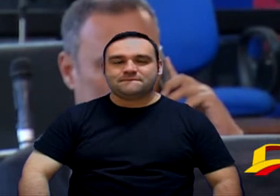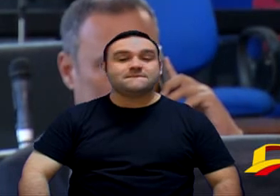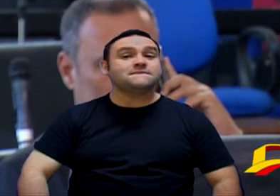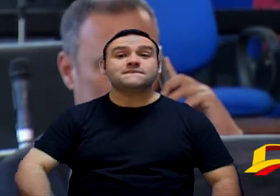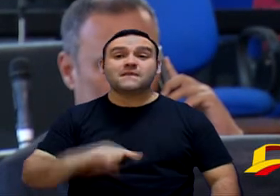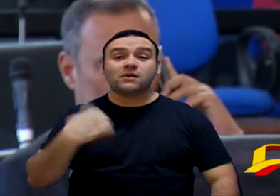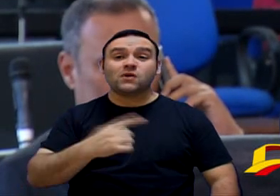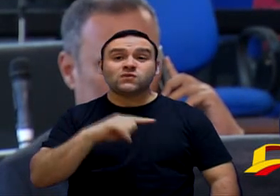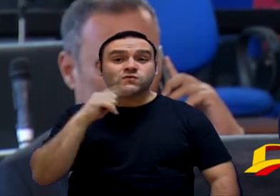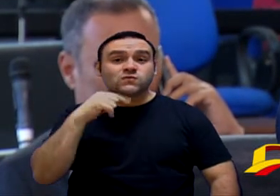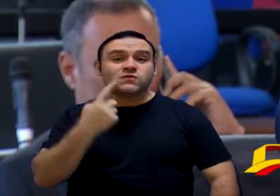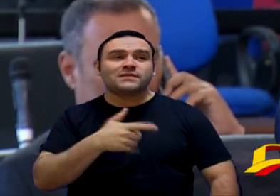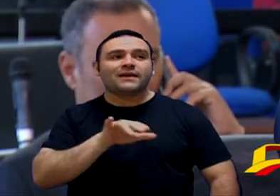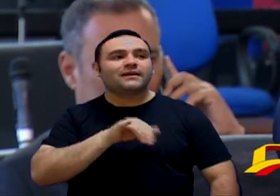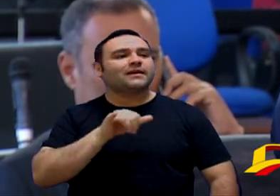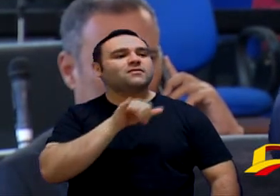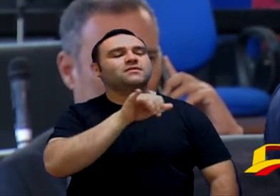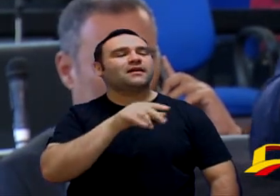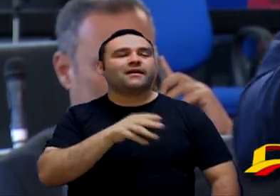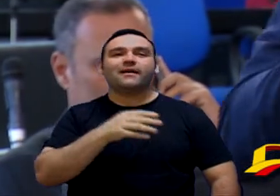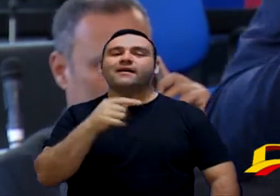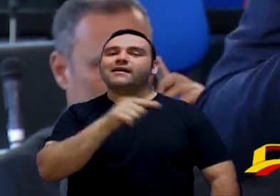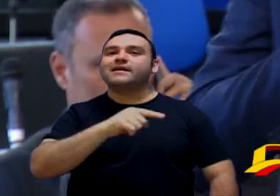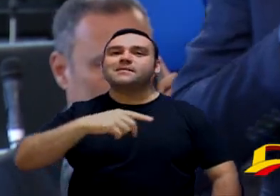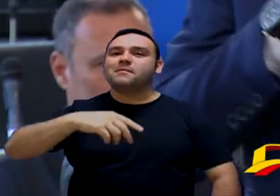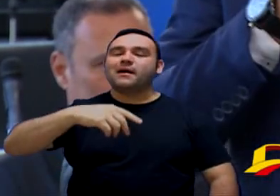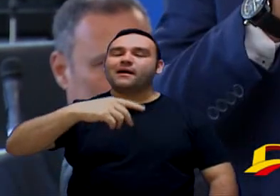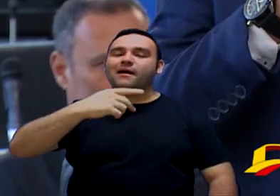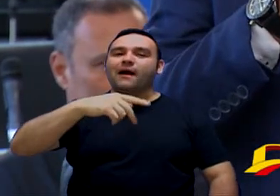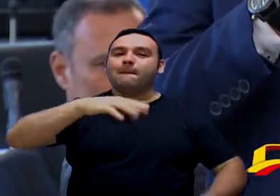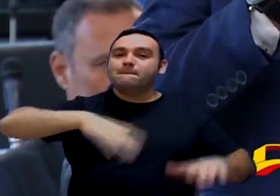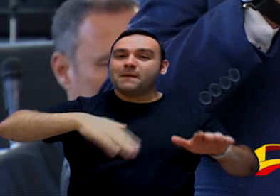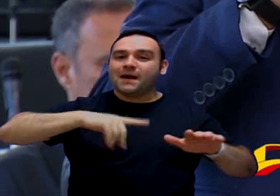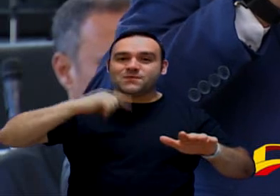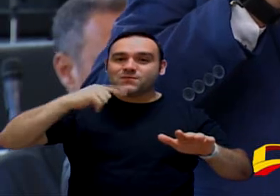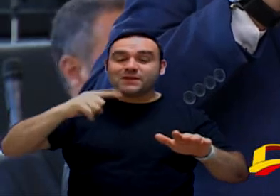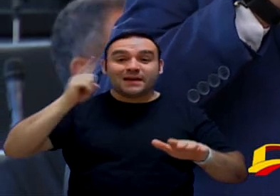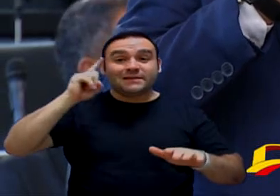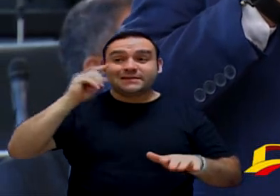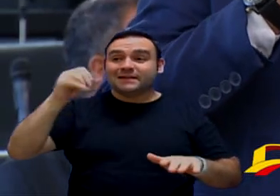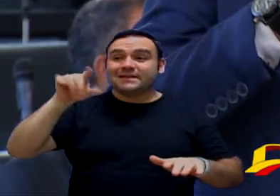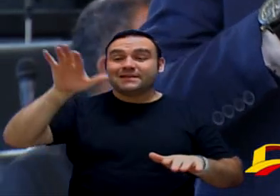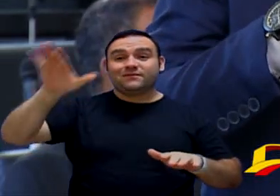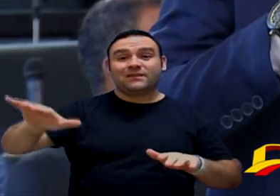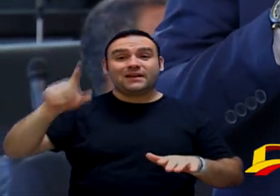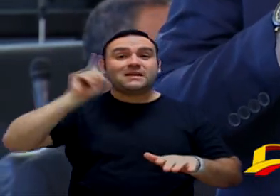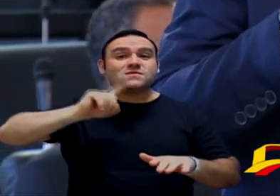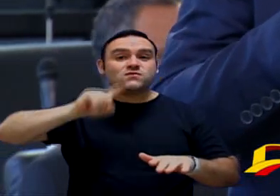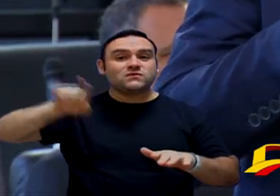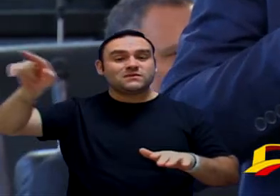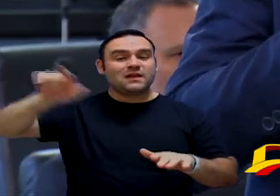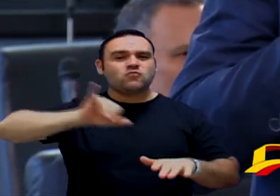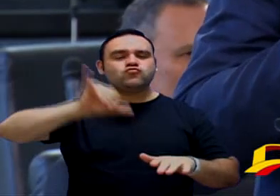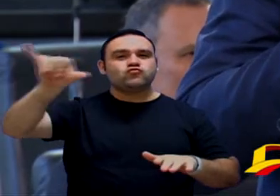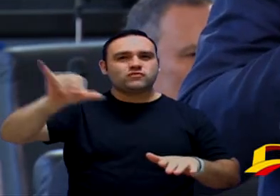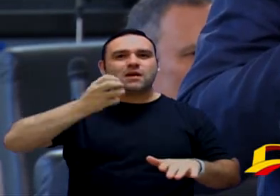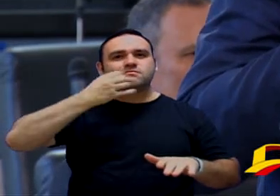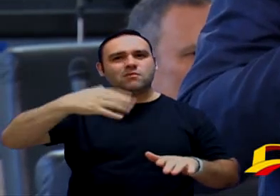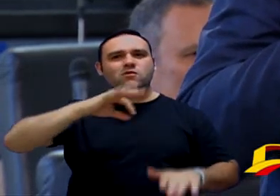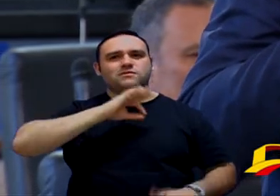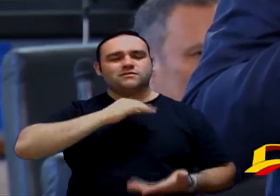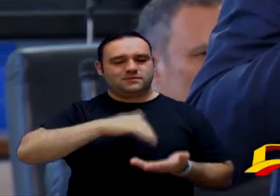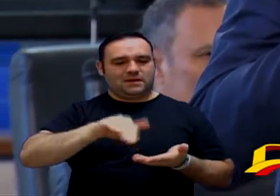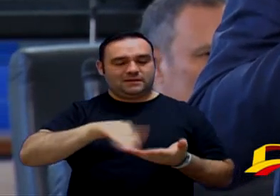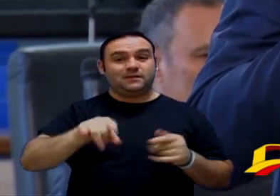nós não consegue nós não consegue ir na praia grande uma secretário da úrs vai para 10 dias em Bahamas e oito na Flórida isso é bom é bom ser secretário